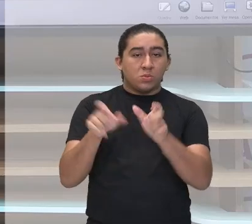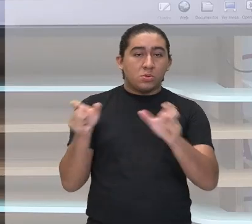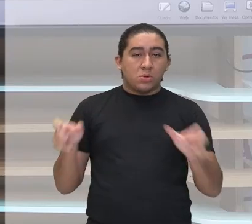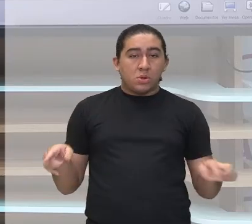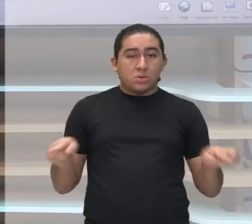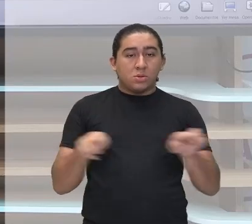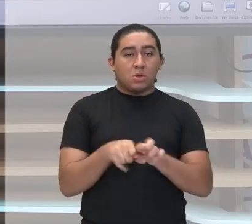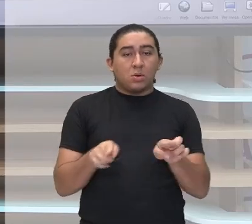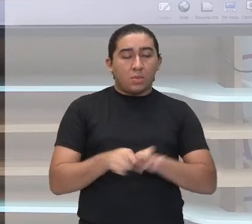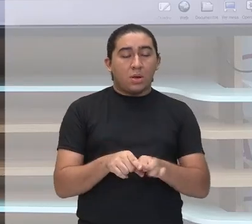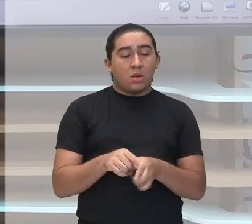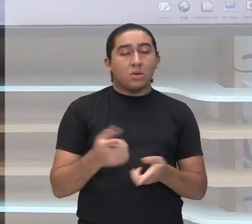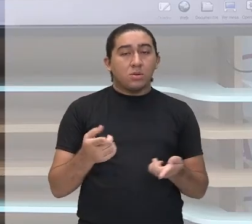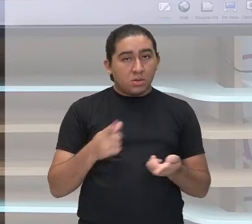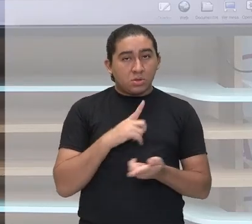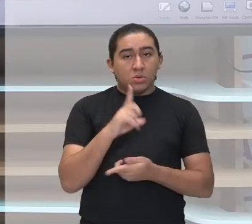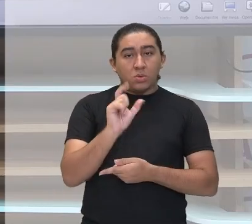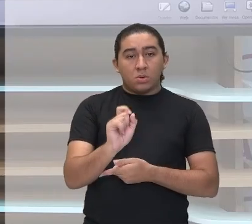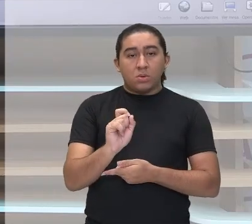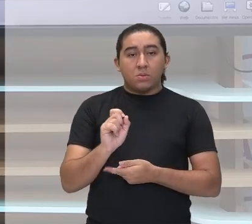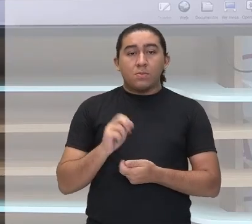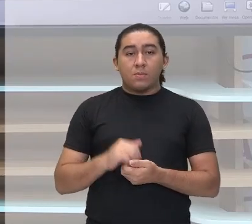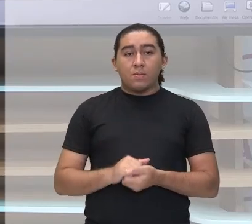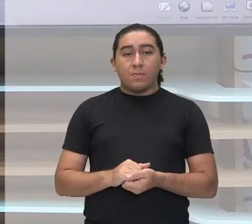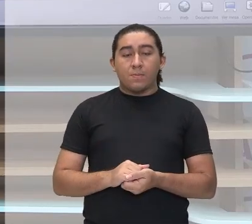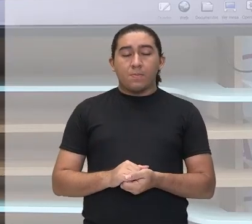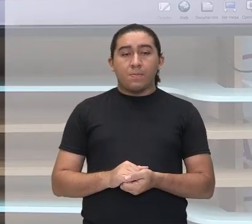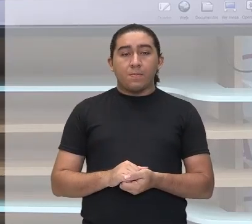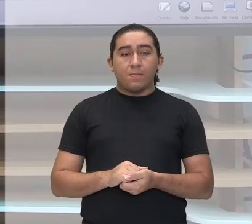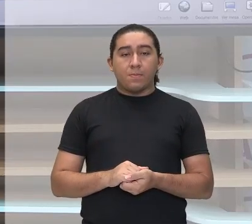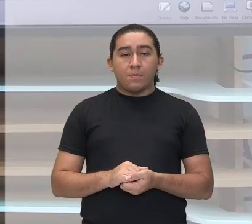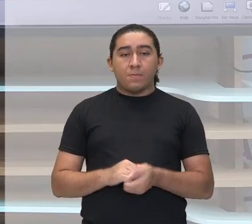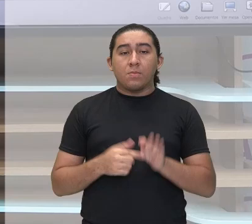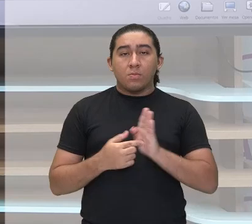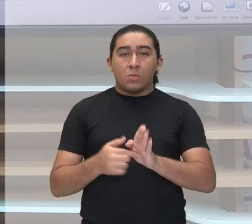segunda geração, primeira geração, eles